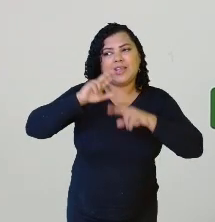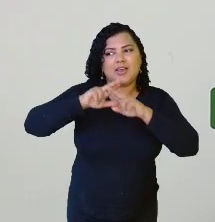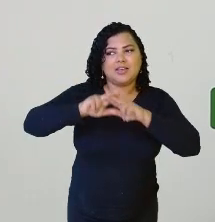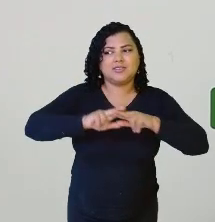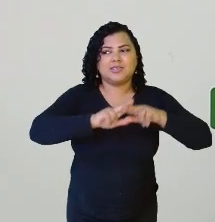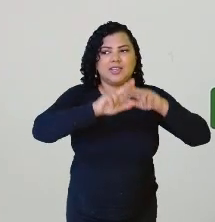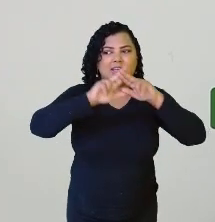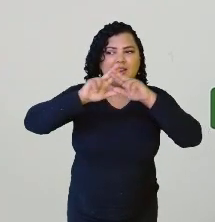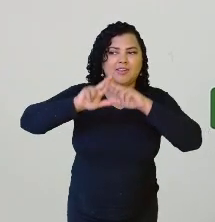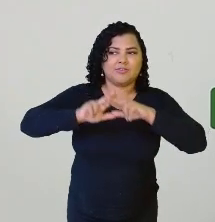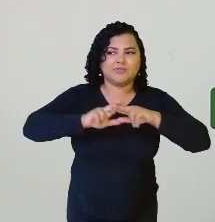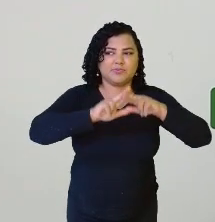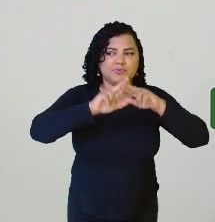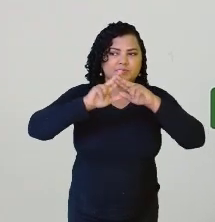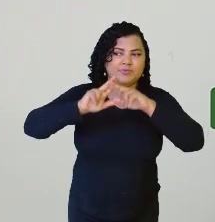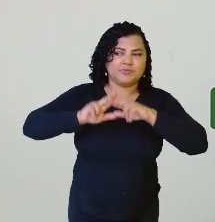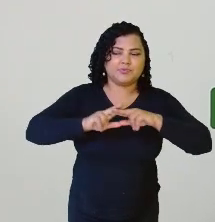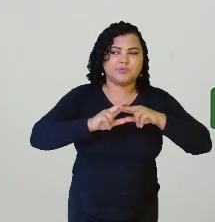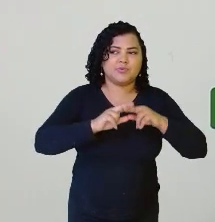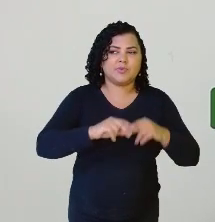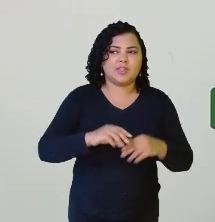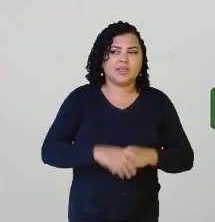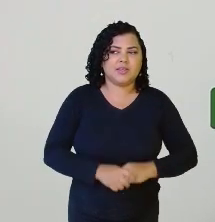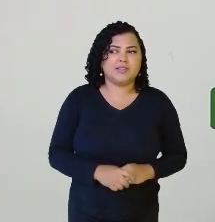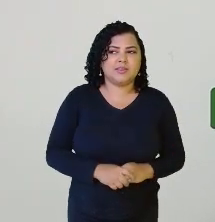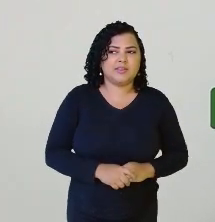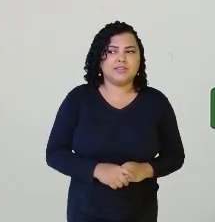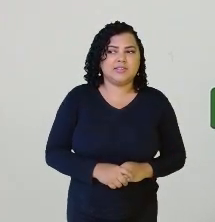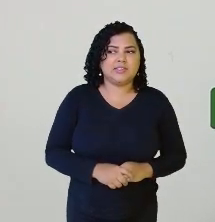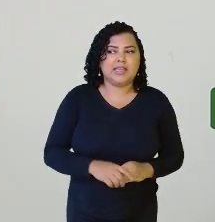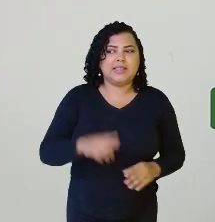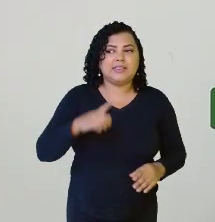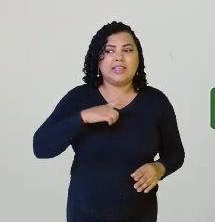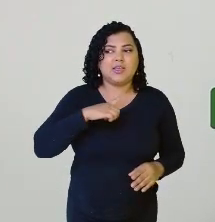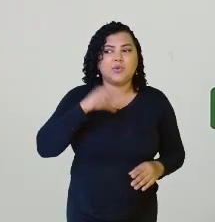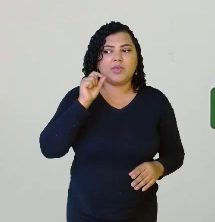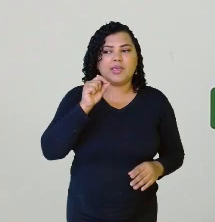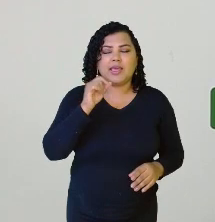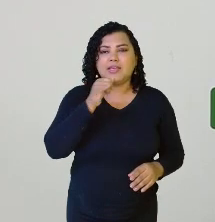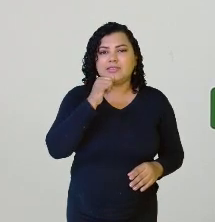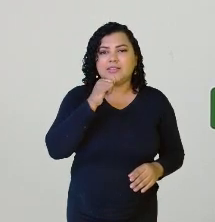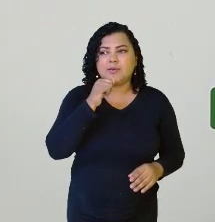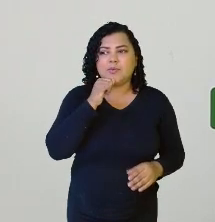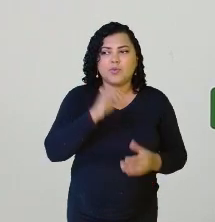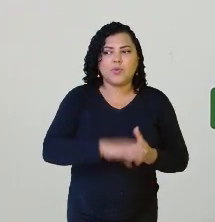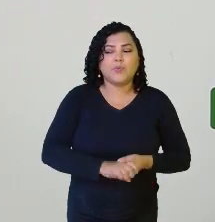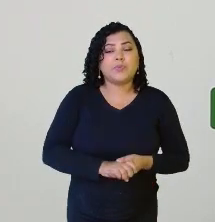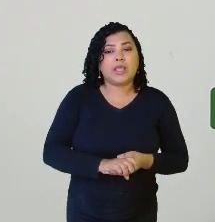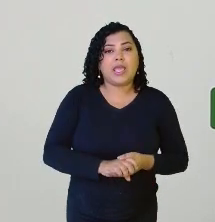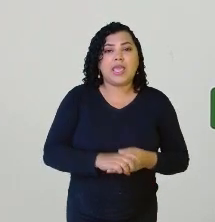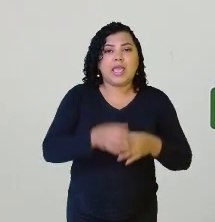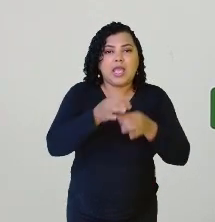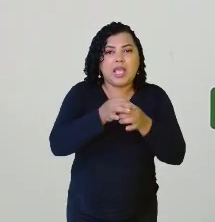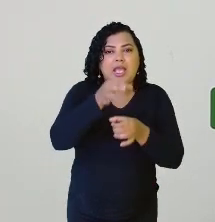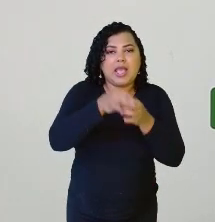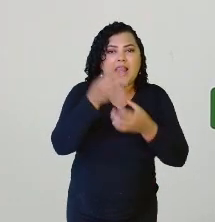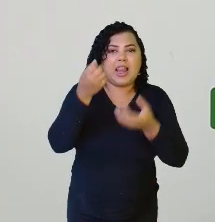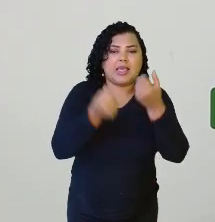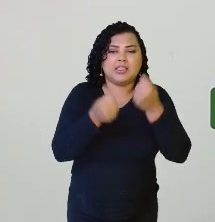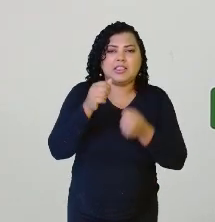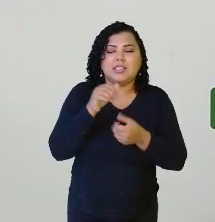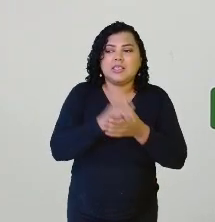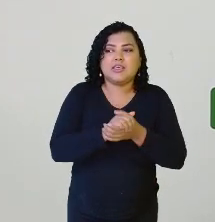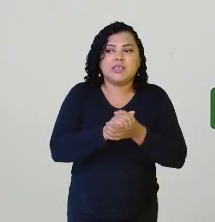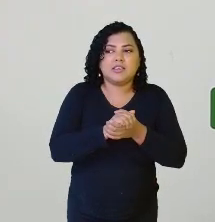né? Aqui, ó, ele usa aquela embalagem de leite fermentado que vende, pintou, colocou